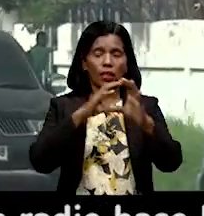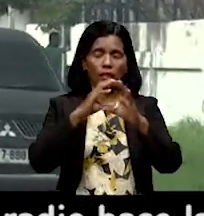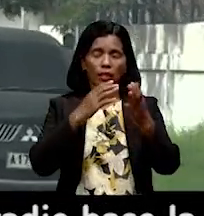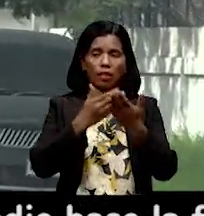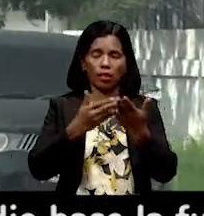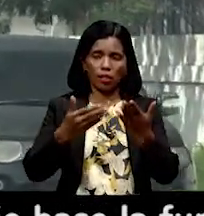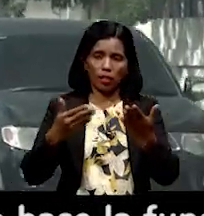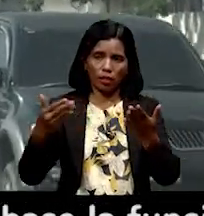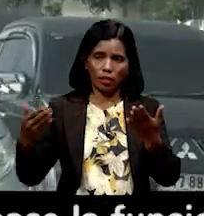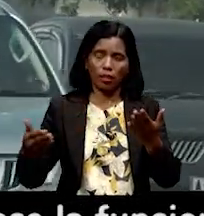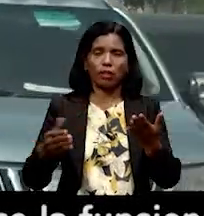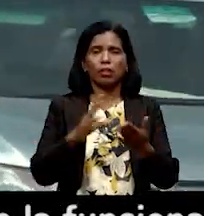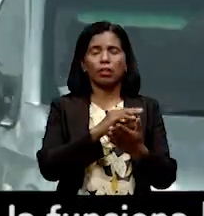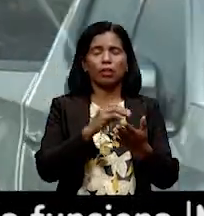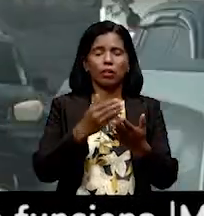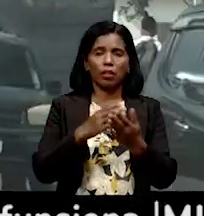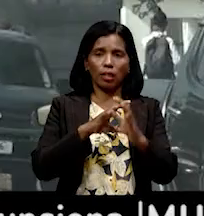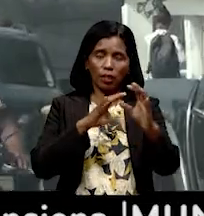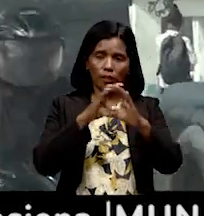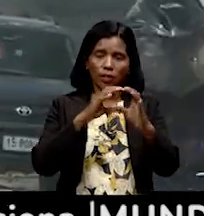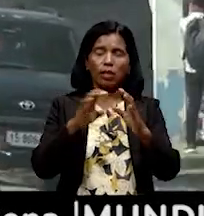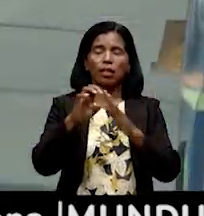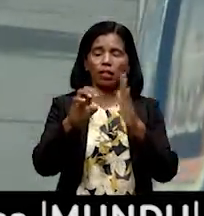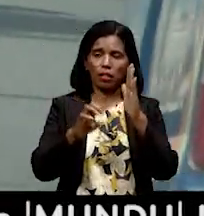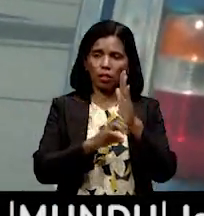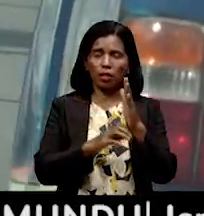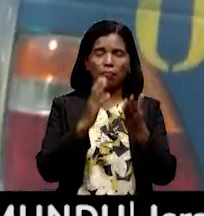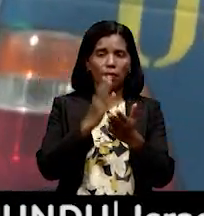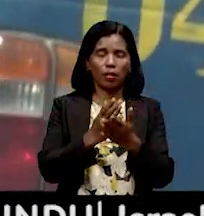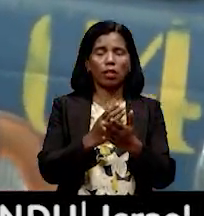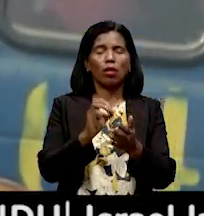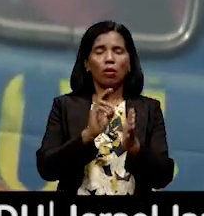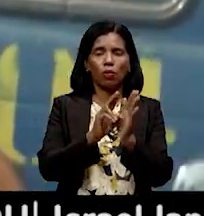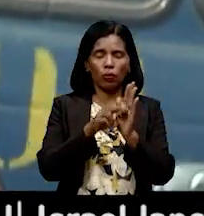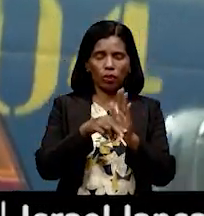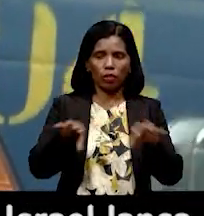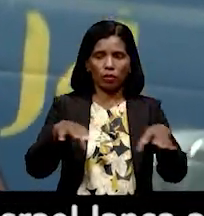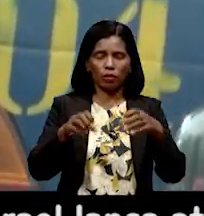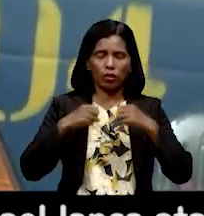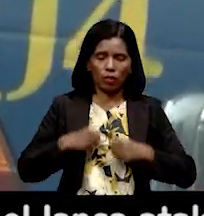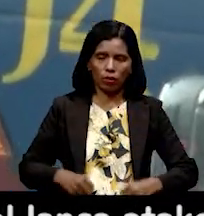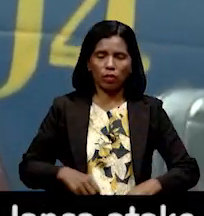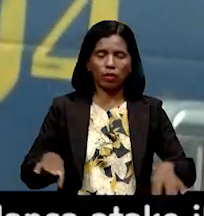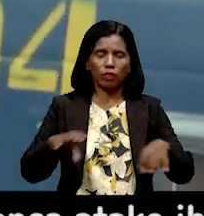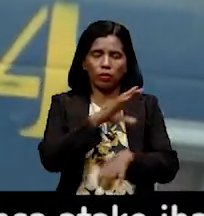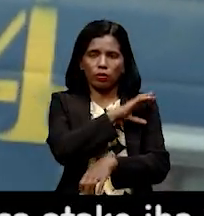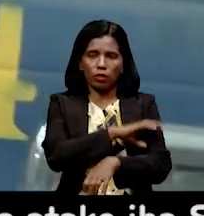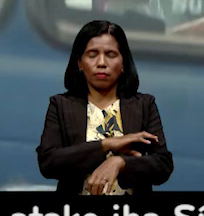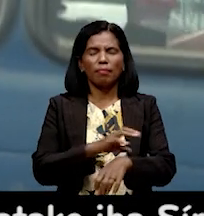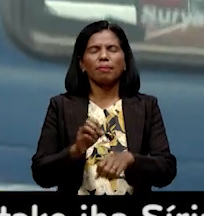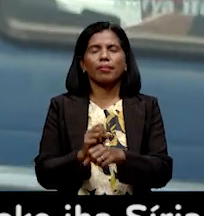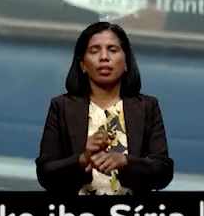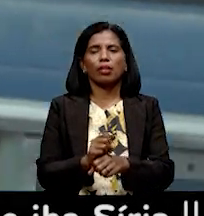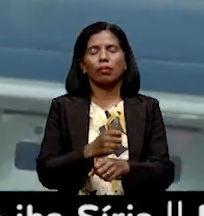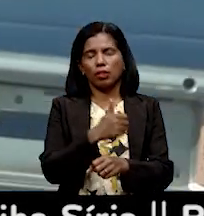que excepção, bele circula fora husi ora serviço, hanesan saúde, serviço segurança, bombeiros no entidade